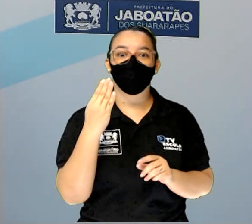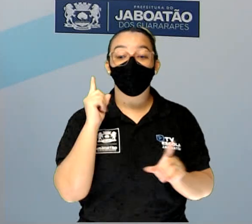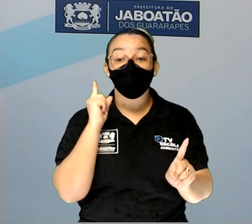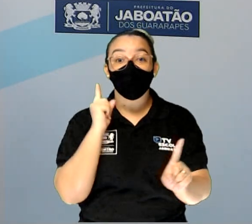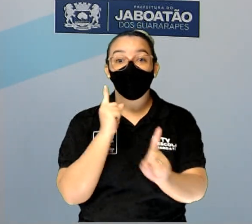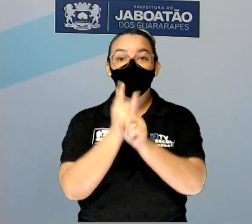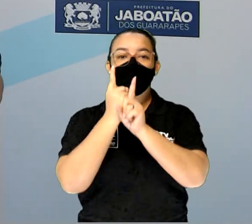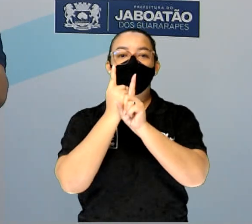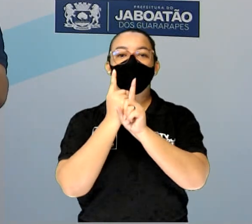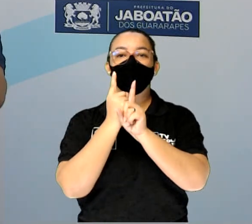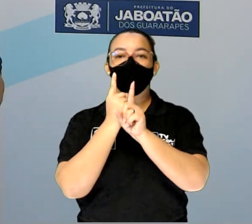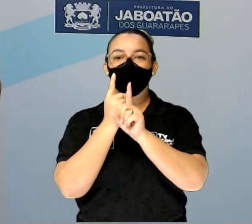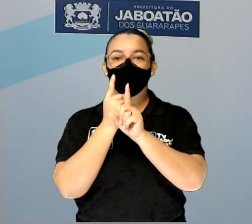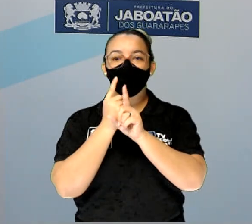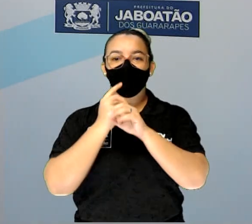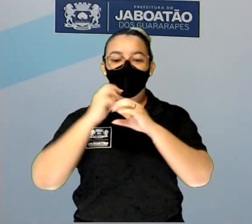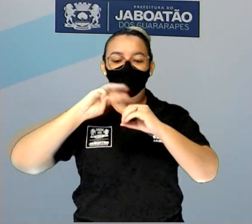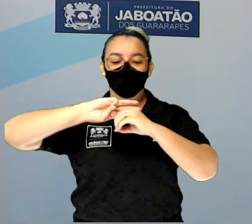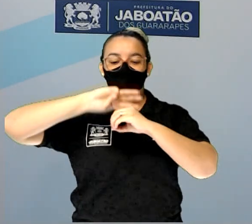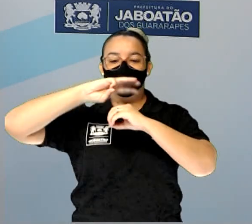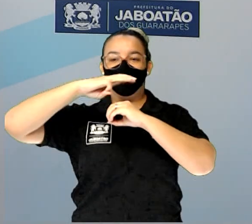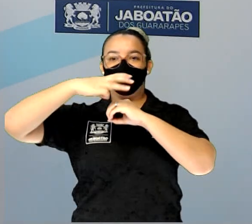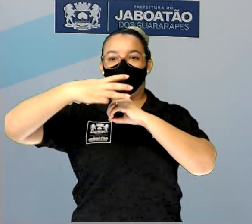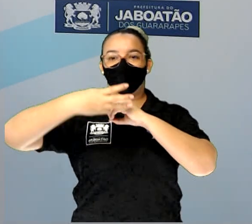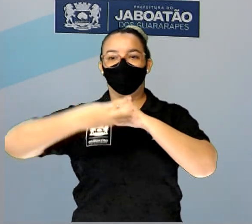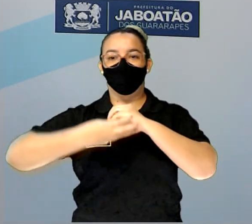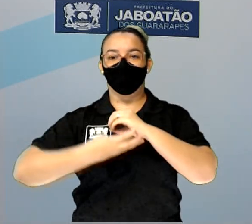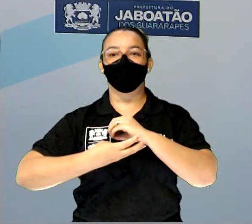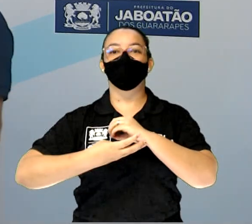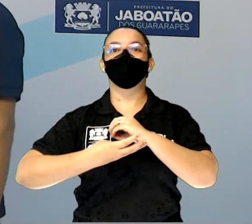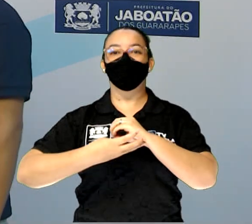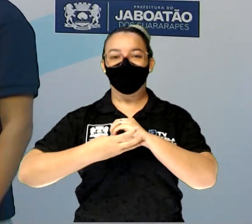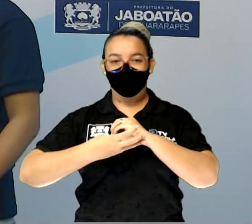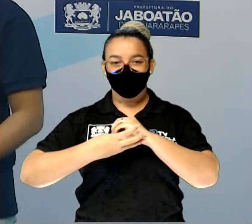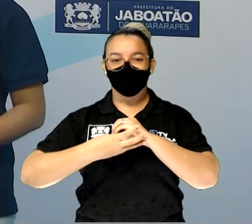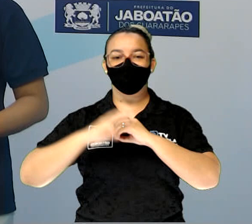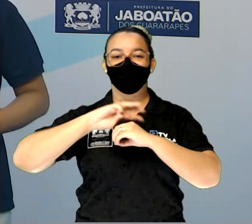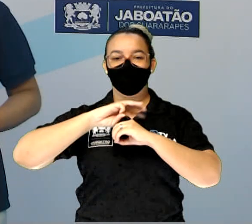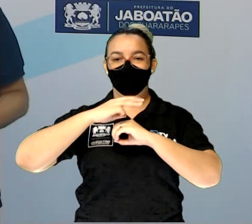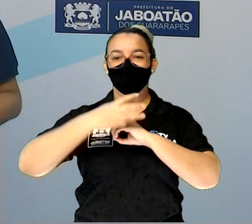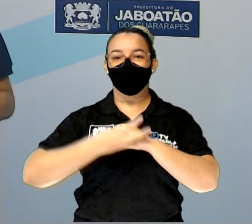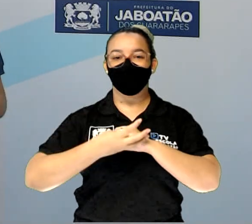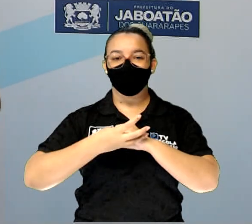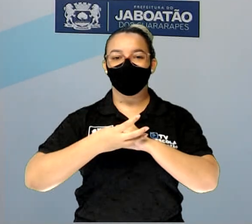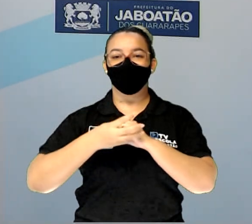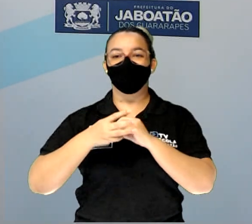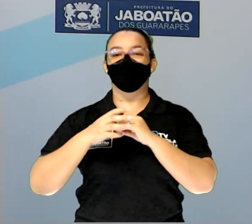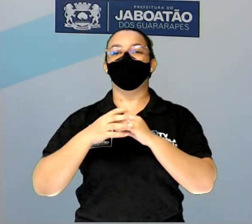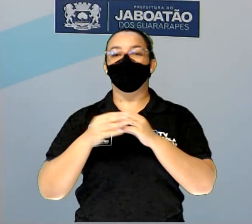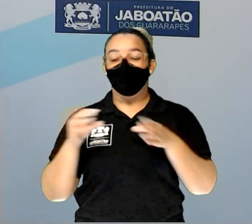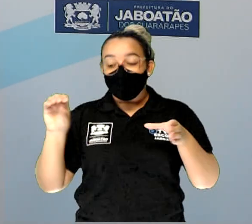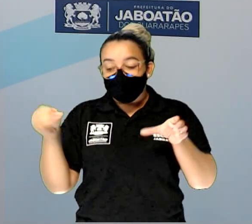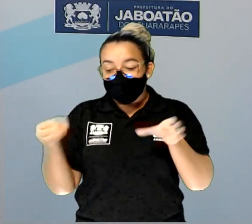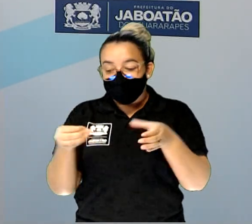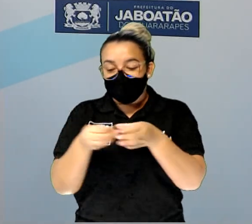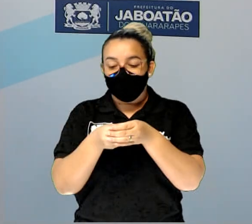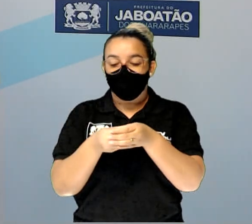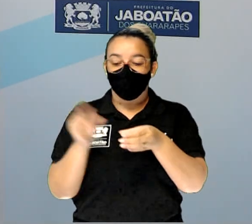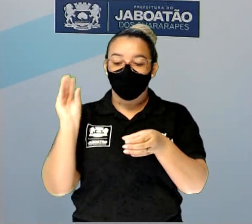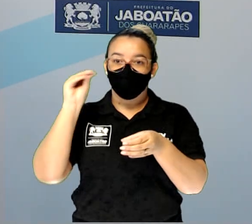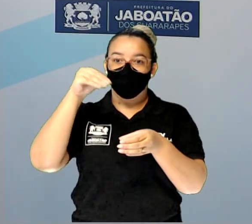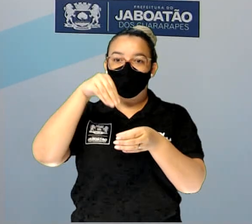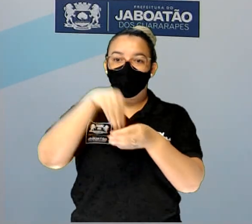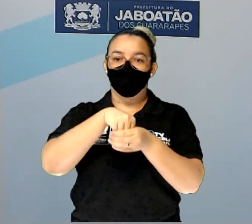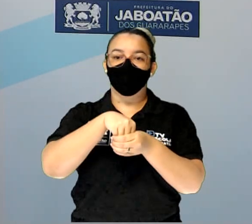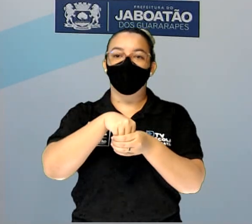ser protegido por uma membrana. E daqui para cá a gente chama de eucariontes, certo? Então todos